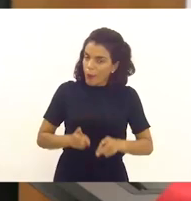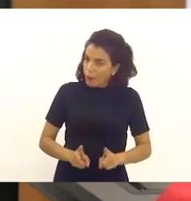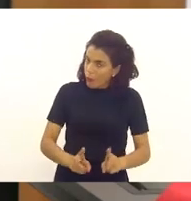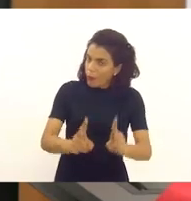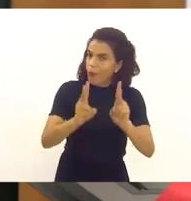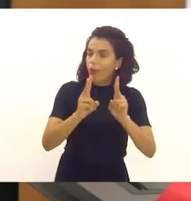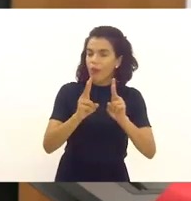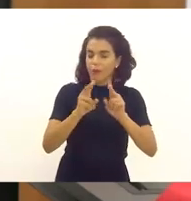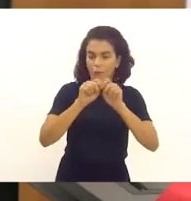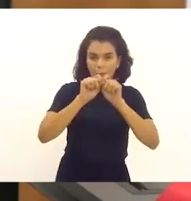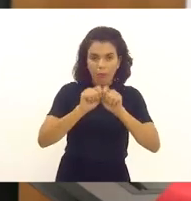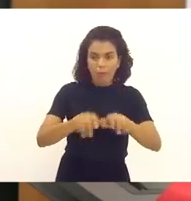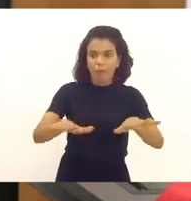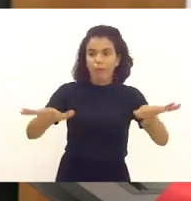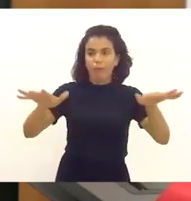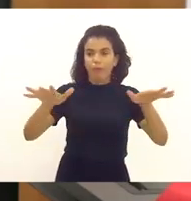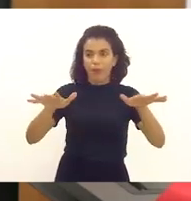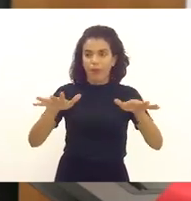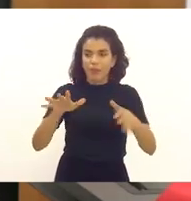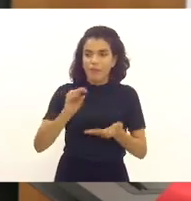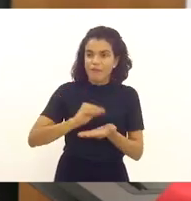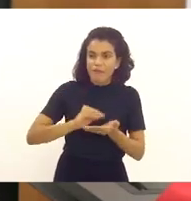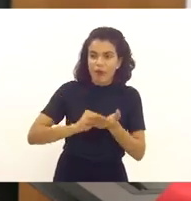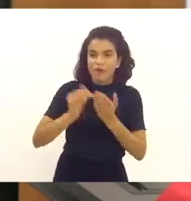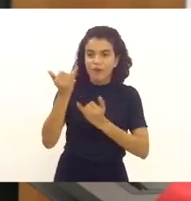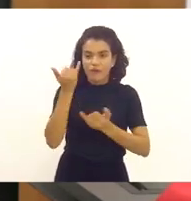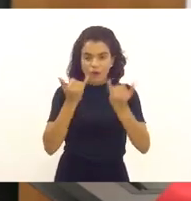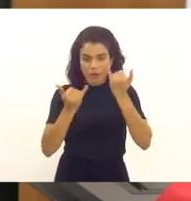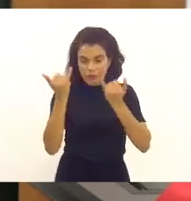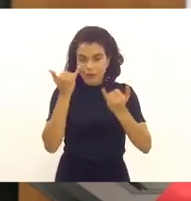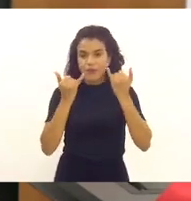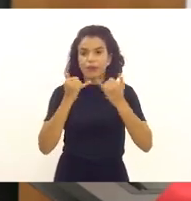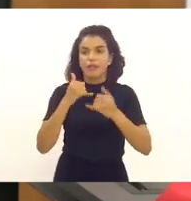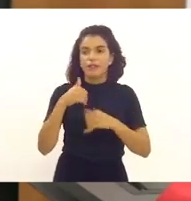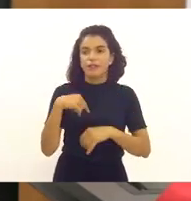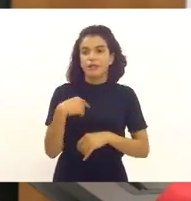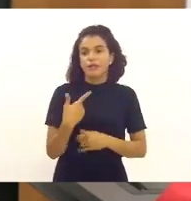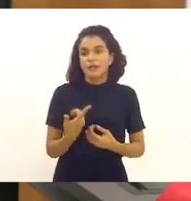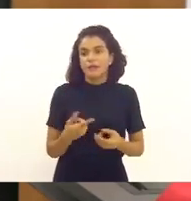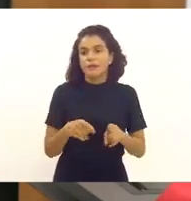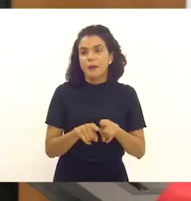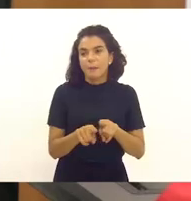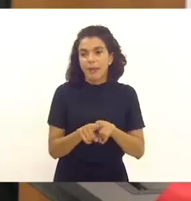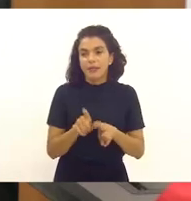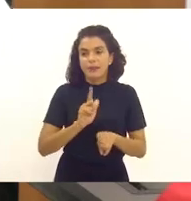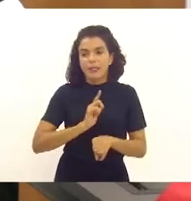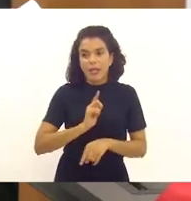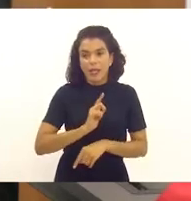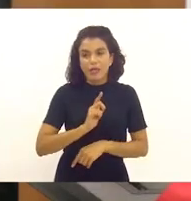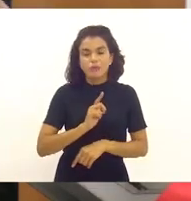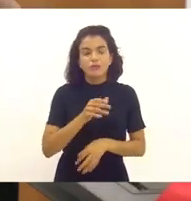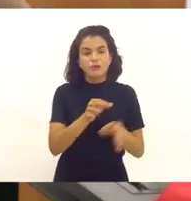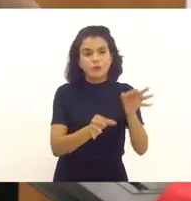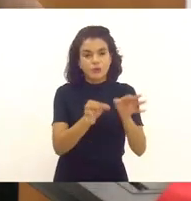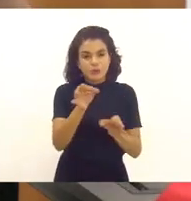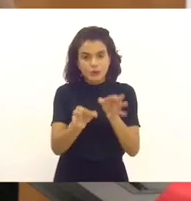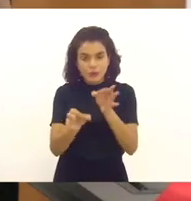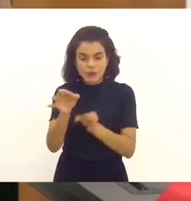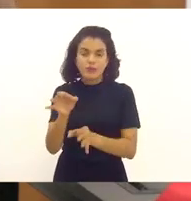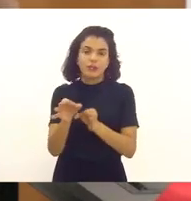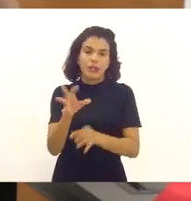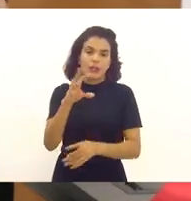esse lastro aí de informações que precisamos trabalhar nós temos aqui tramitando na casa